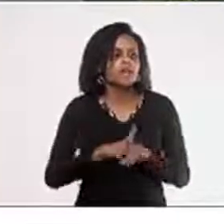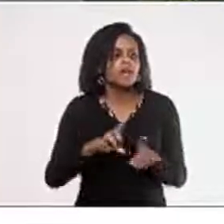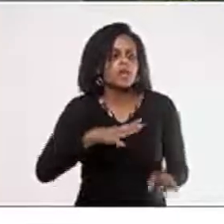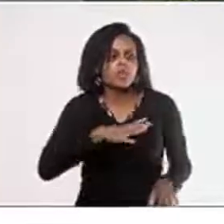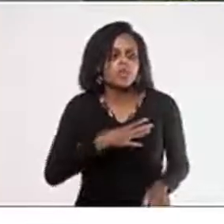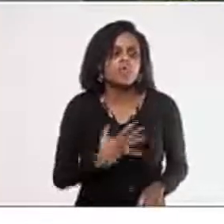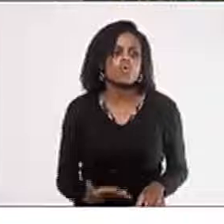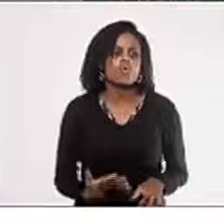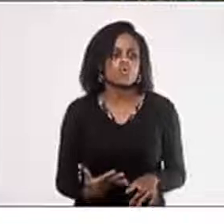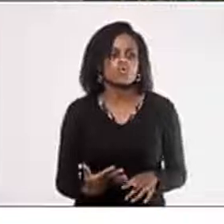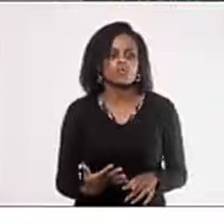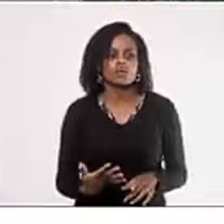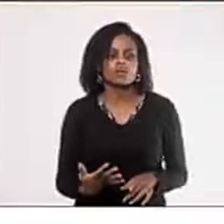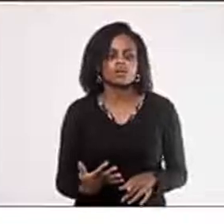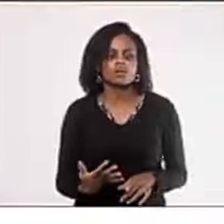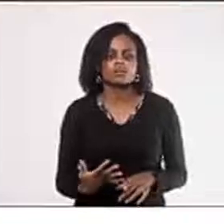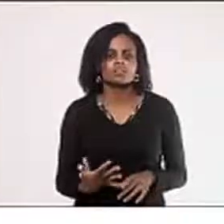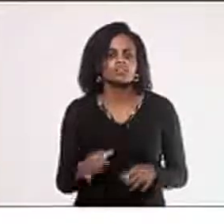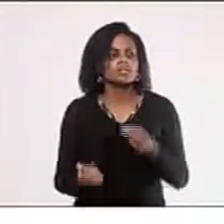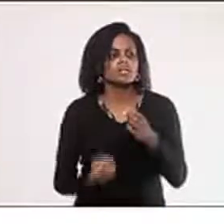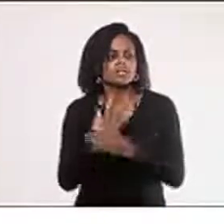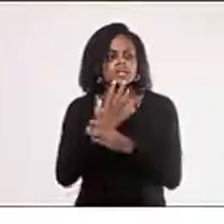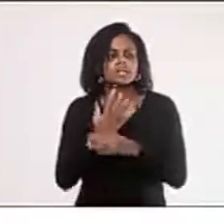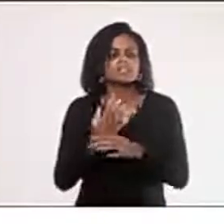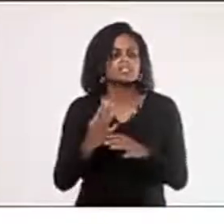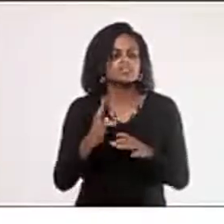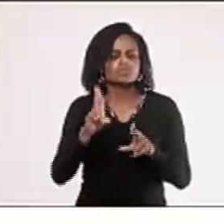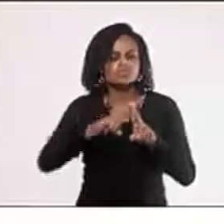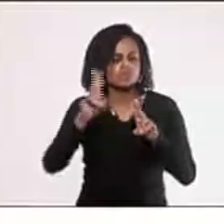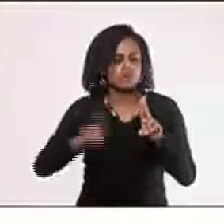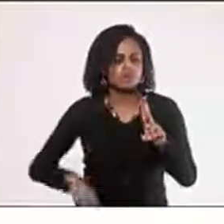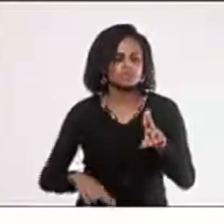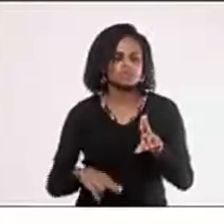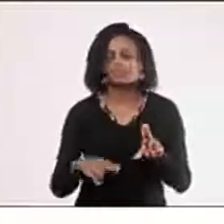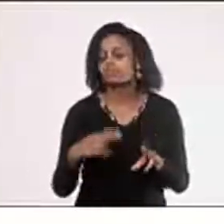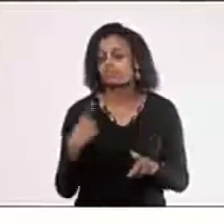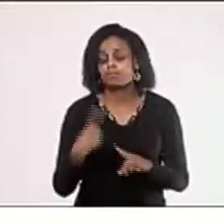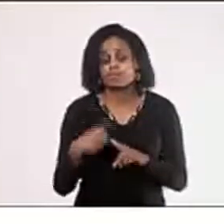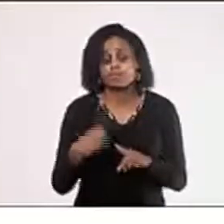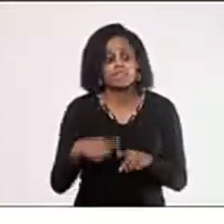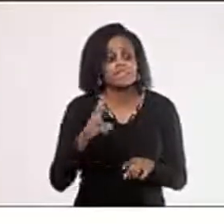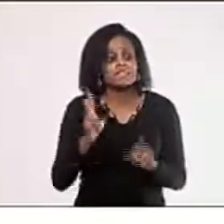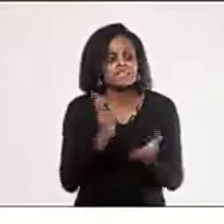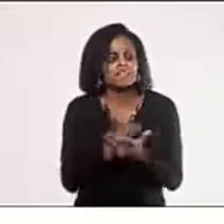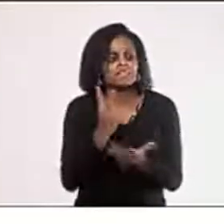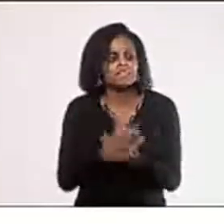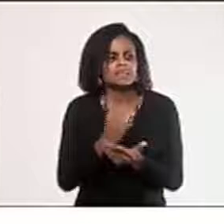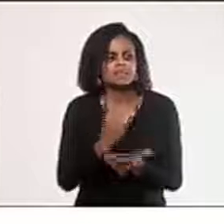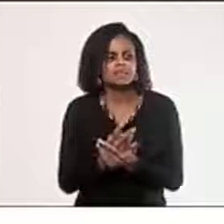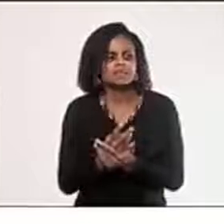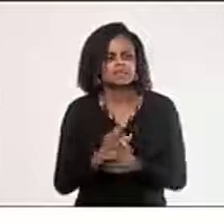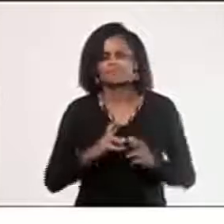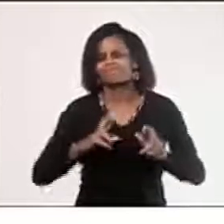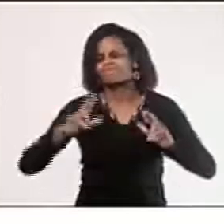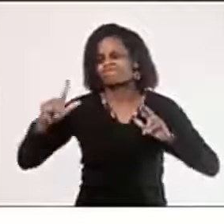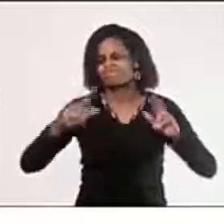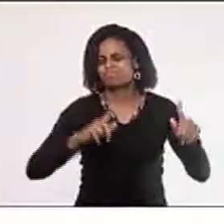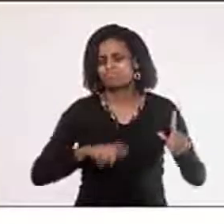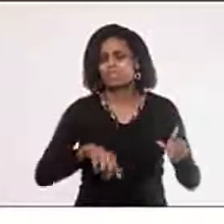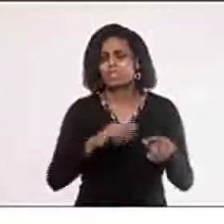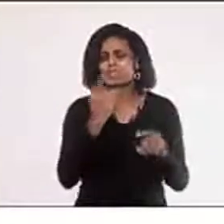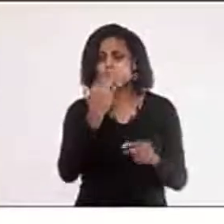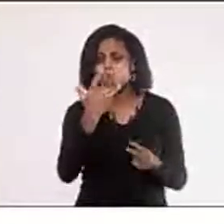ousadia está no gênese da criação da UERJ, porque ela sempre ousou ser diferente com o povo, ser diferente